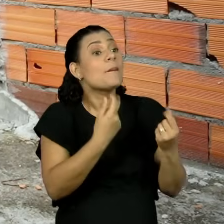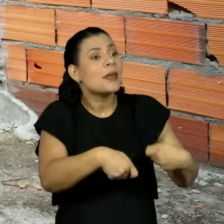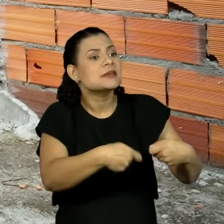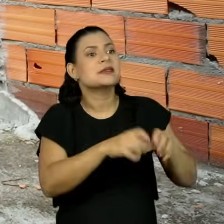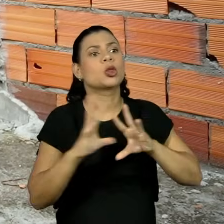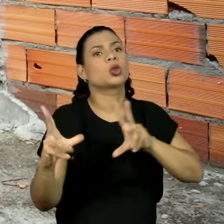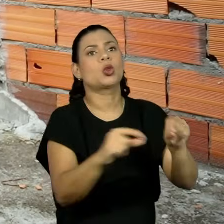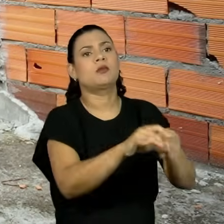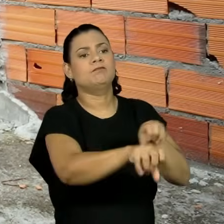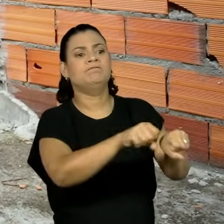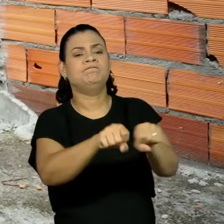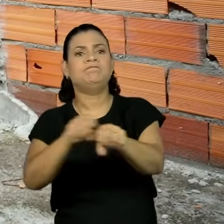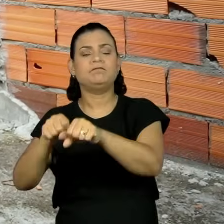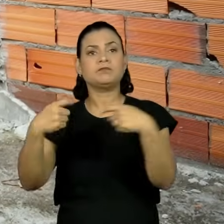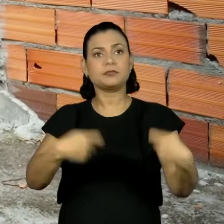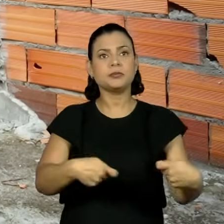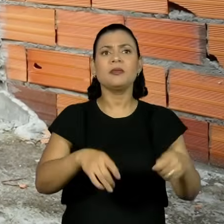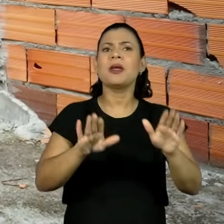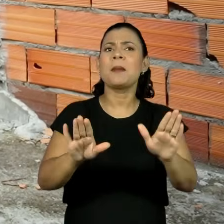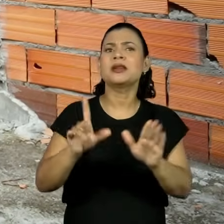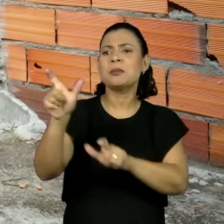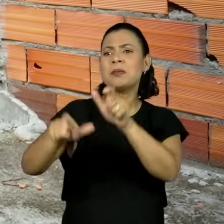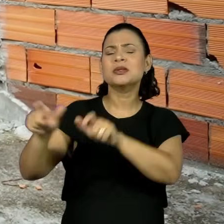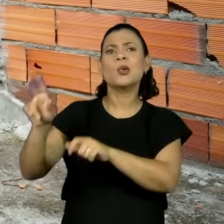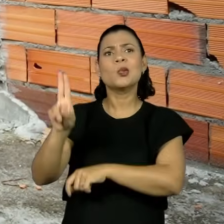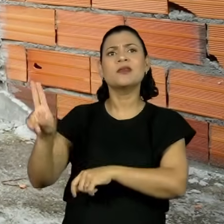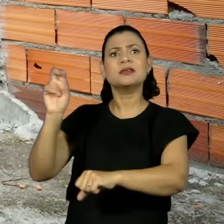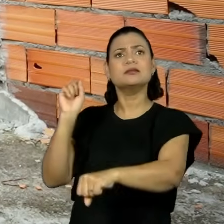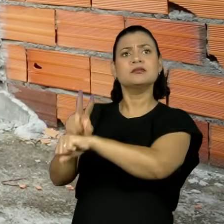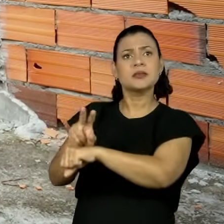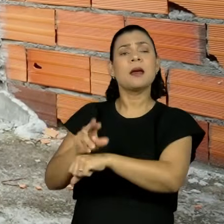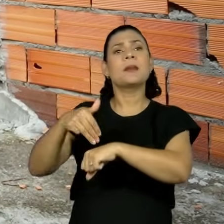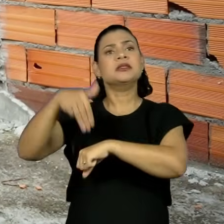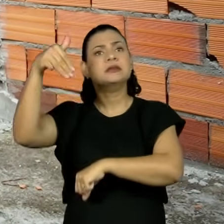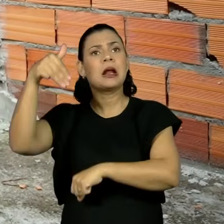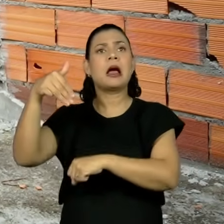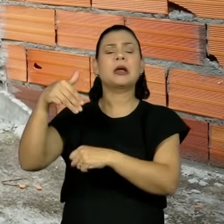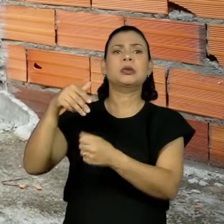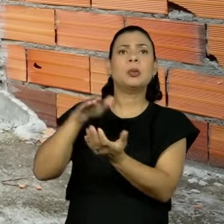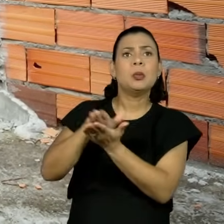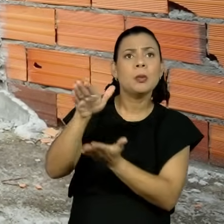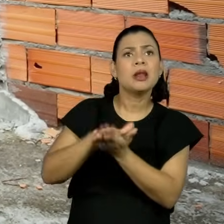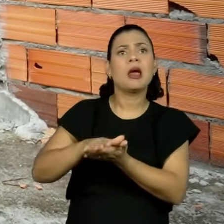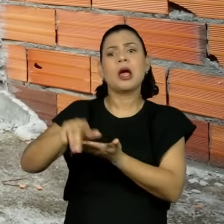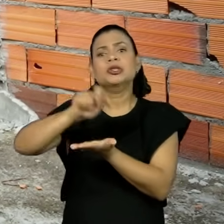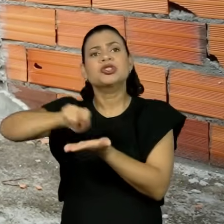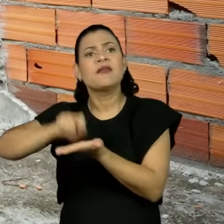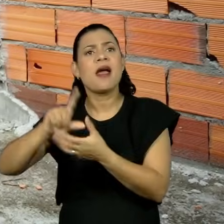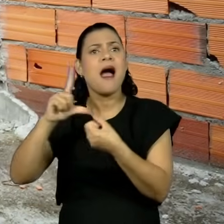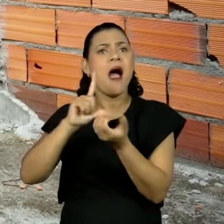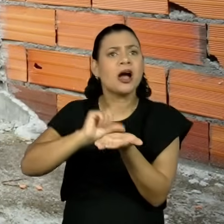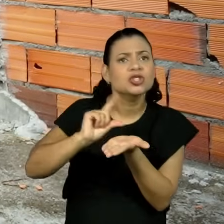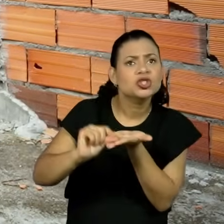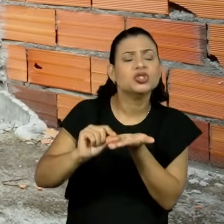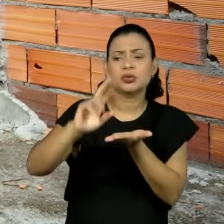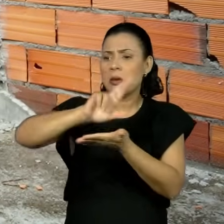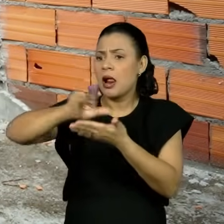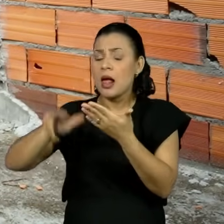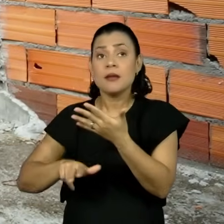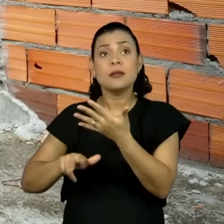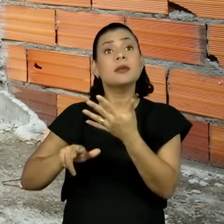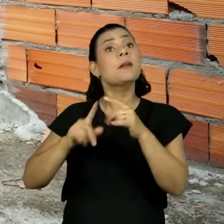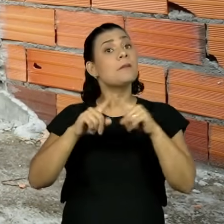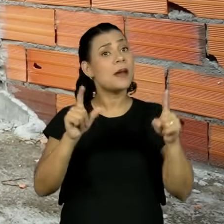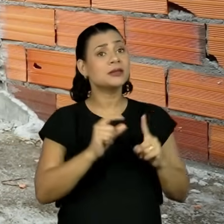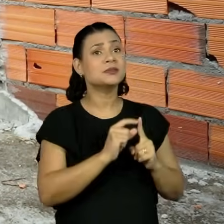gente que está entrando na universidade, que está escrevendo artigo, que está fazendo mestrado, que está publicando livro, tá ligado? Para além disso, a quebrada sempre